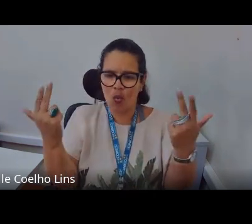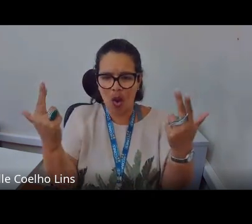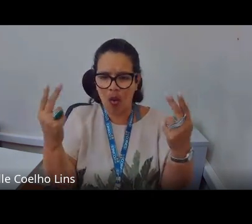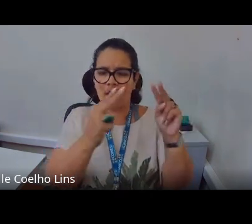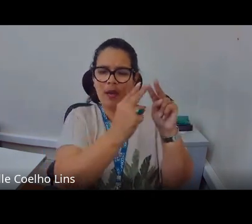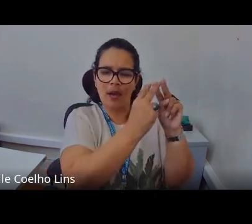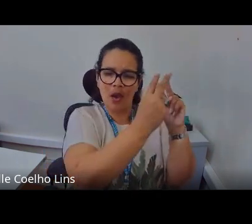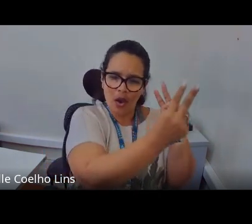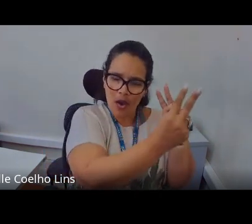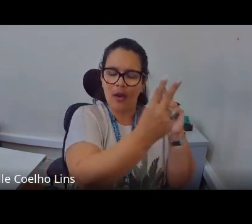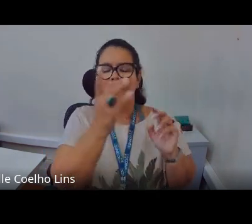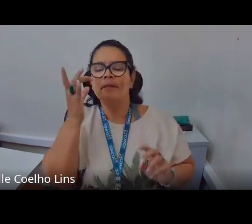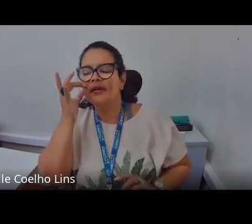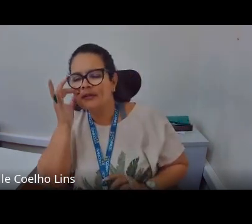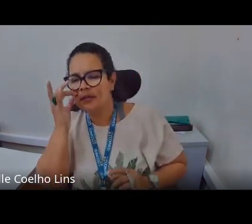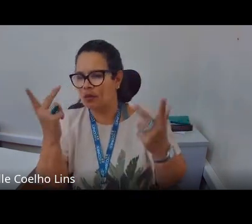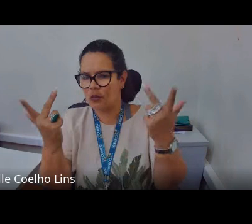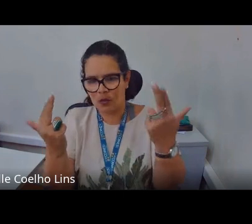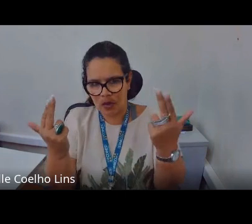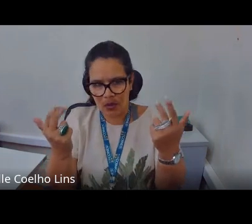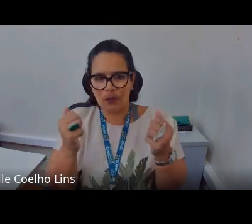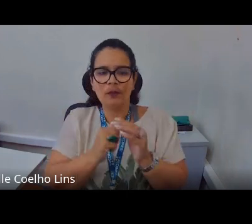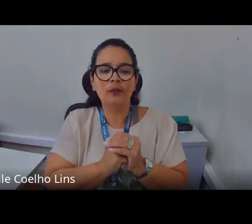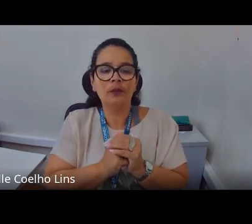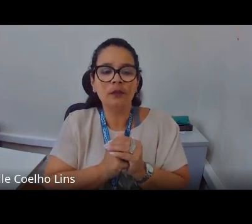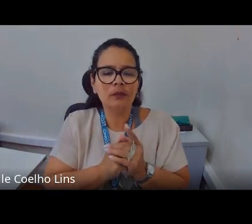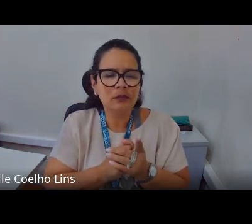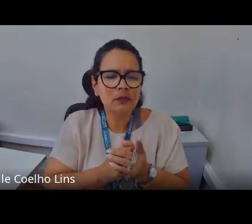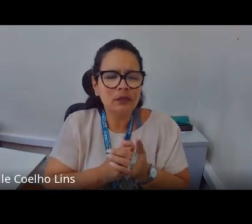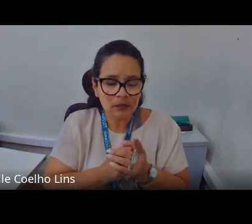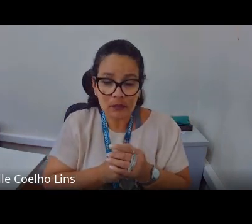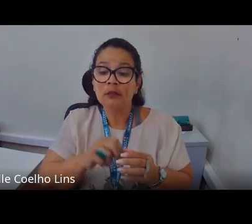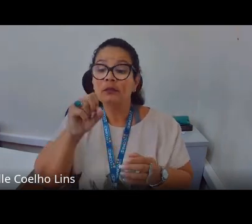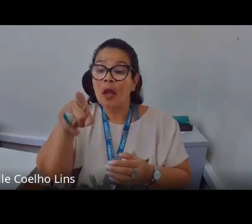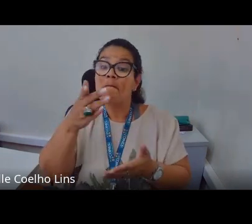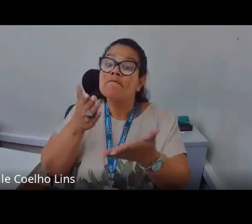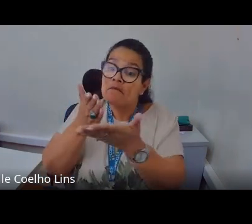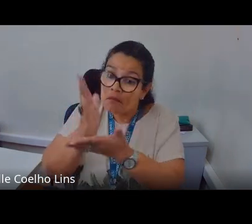por 3 horas de aula, tanto no online quanto no presencial.